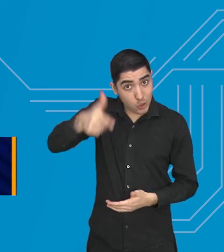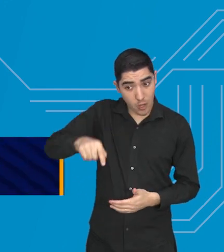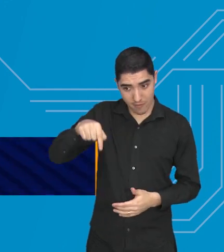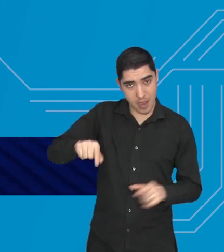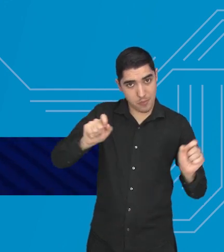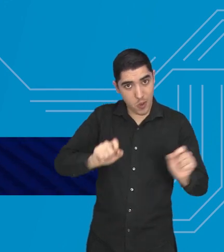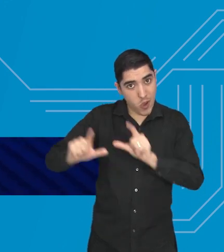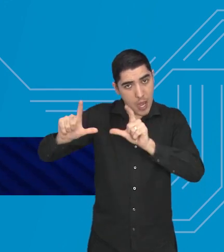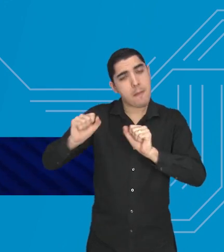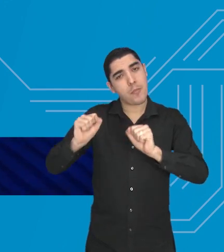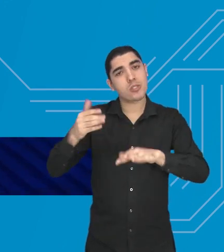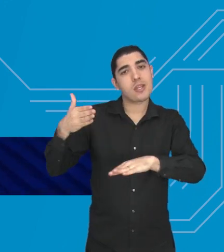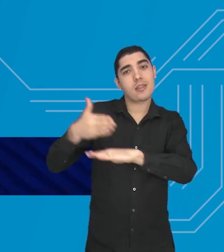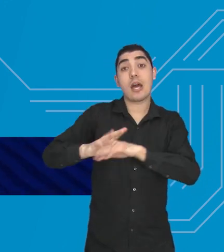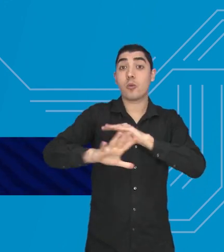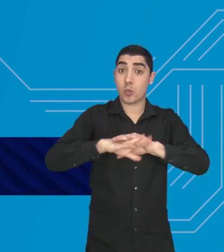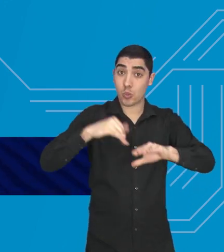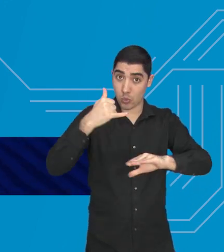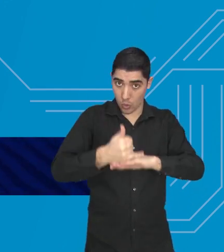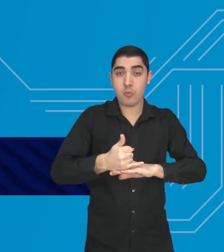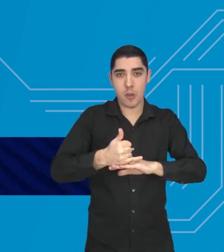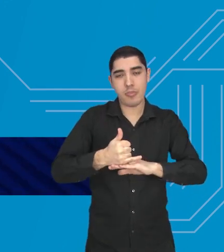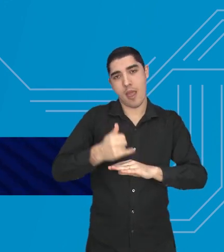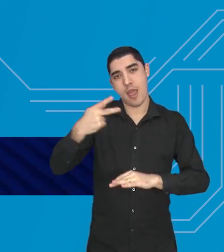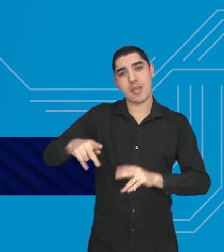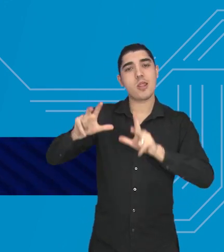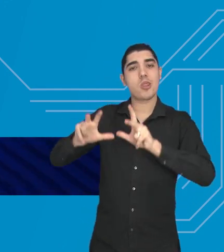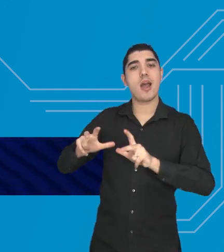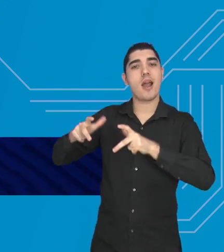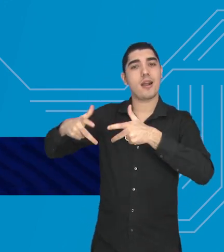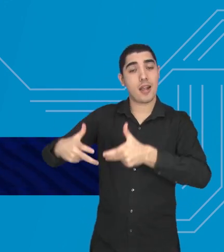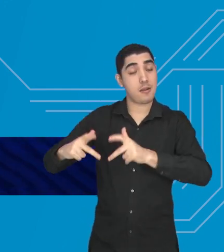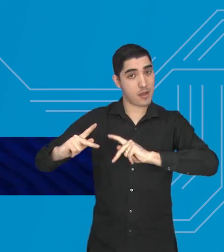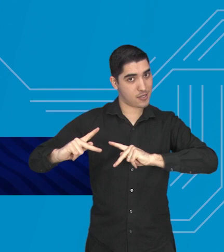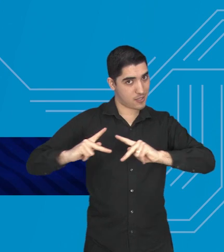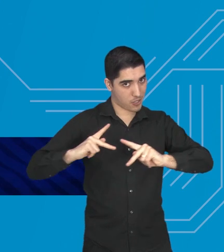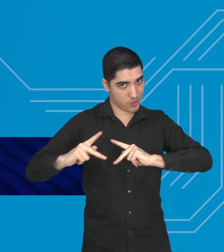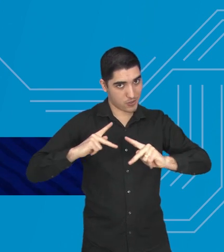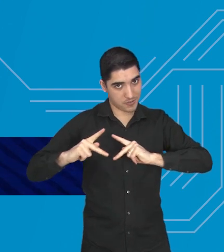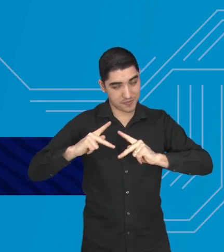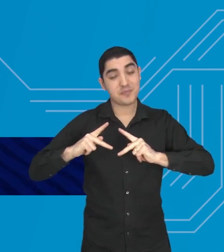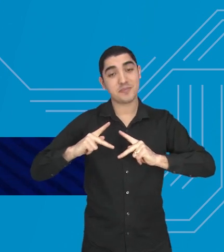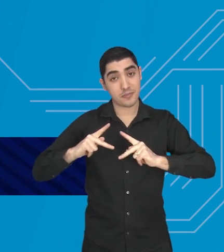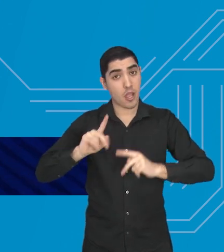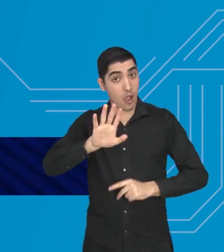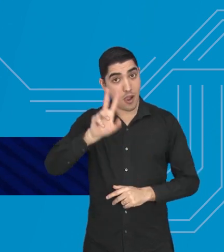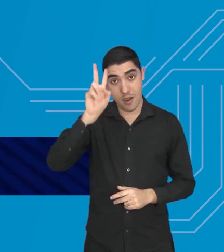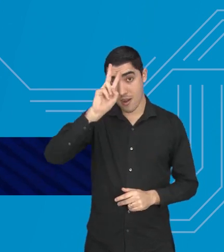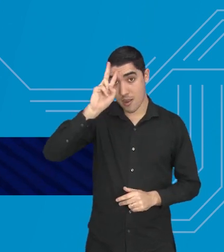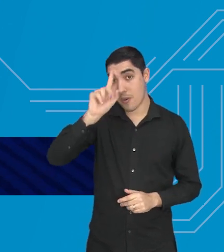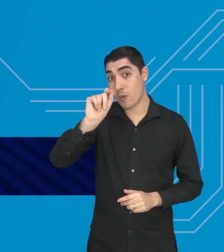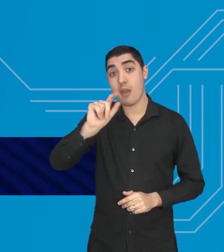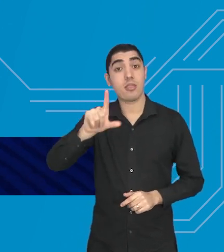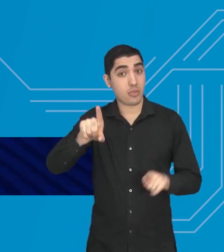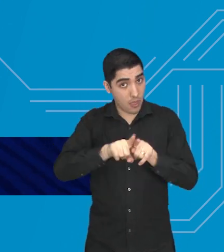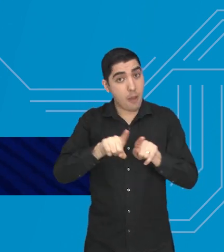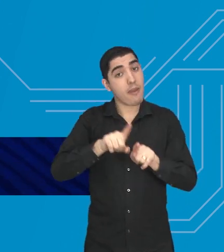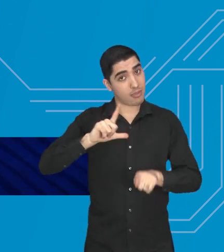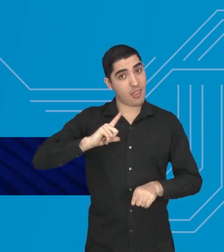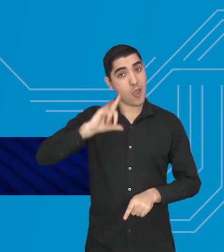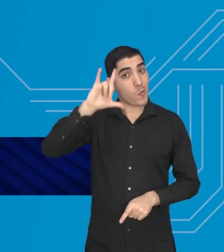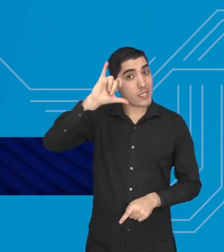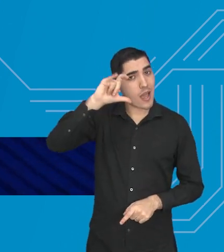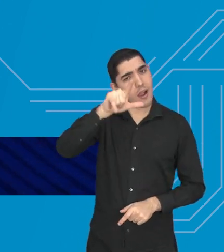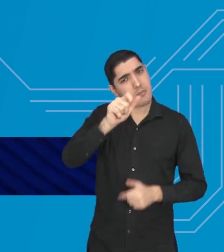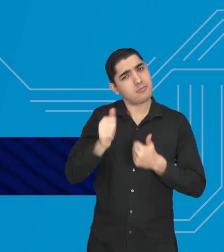quiser rever o programa, é só acessar a nossa página no YouTube, que é o Câmara SJC. Lembrando que também estamos